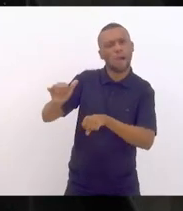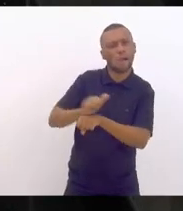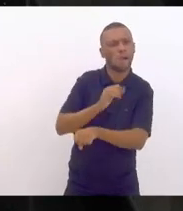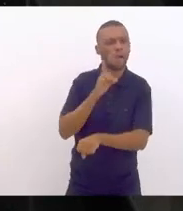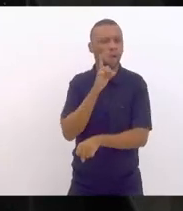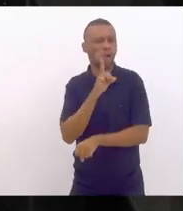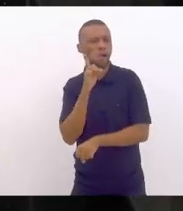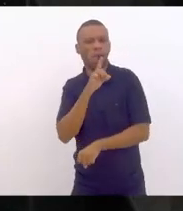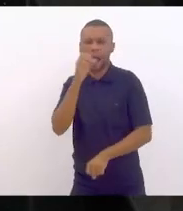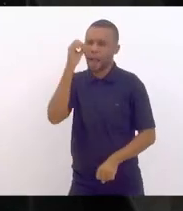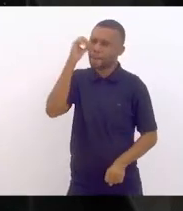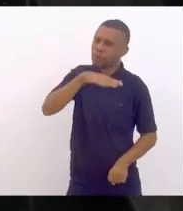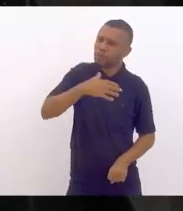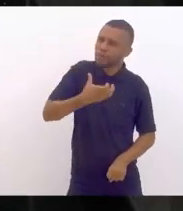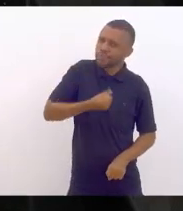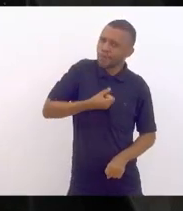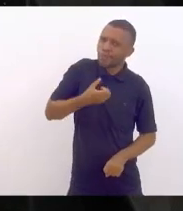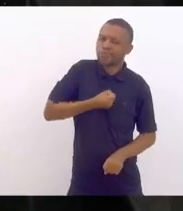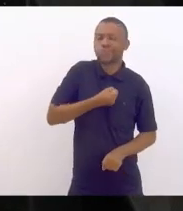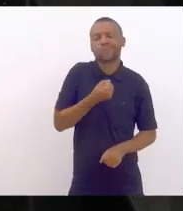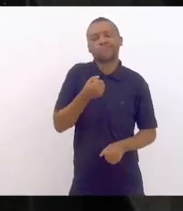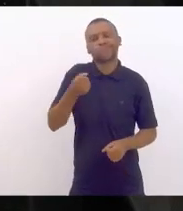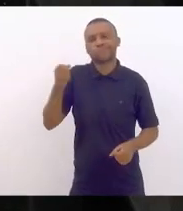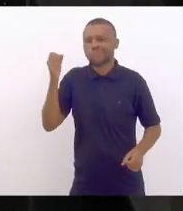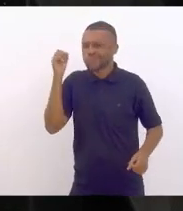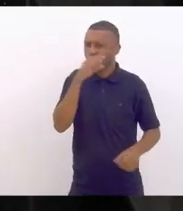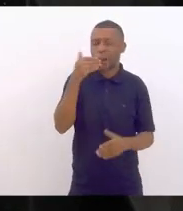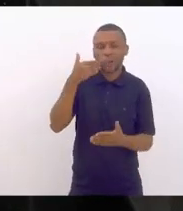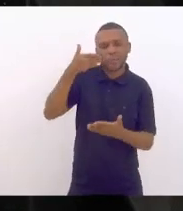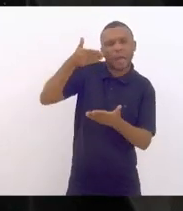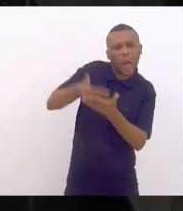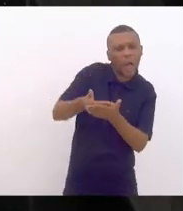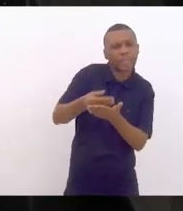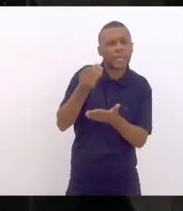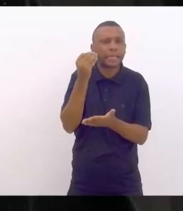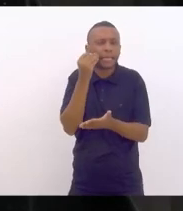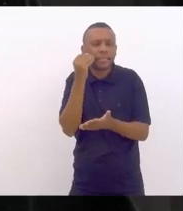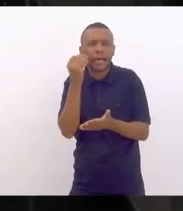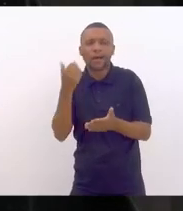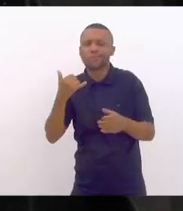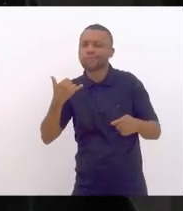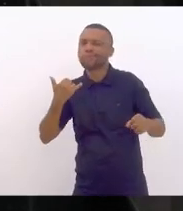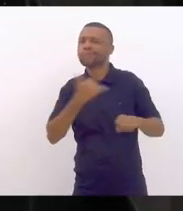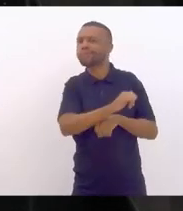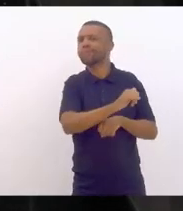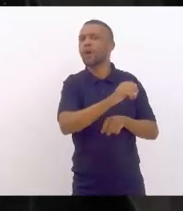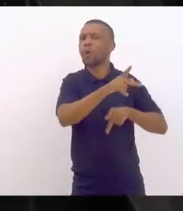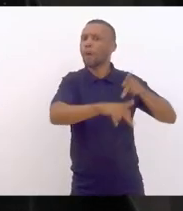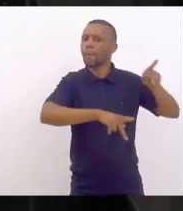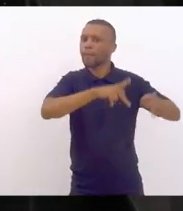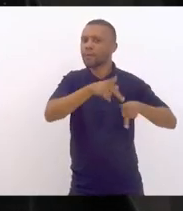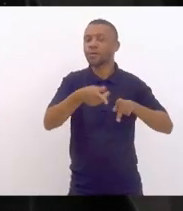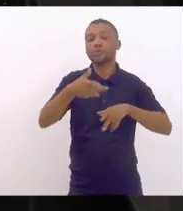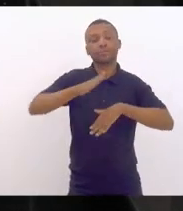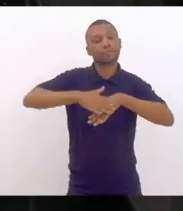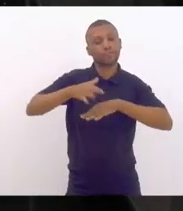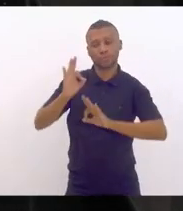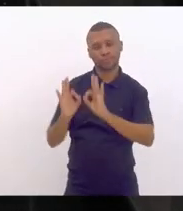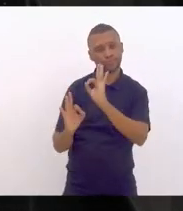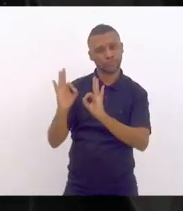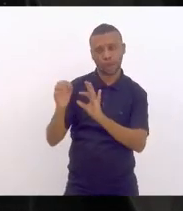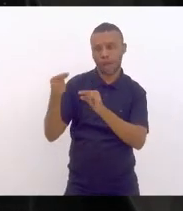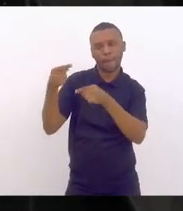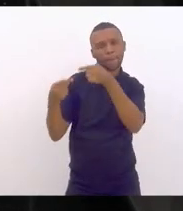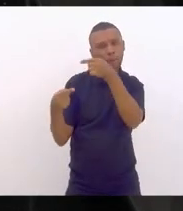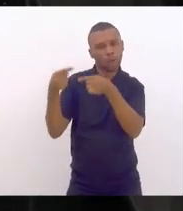Leviana Essa maneira rasteira dessa maneira imediatista Essa maneira covarde com a população de se fazer a política e fazer a